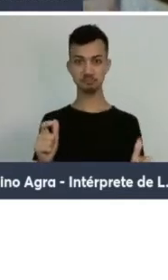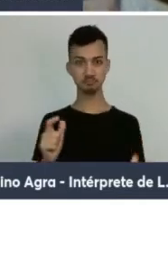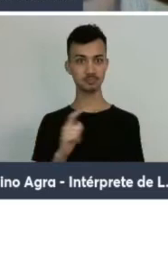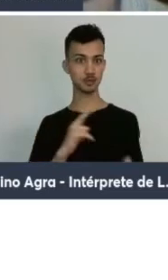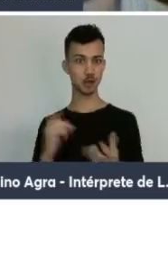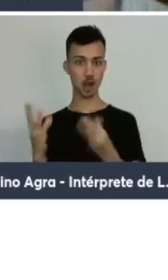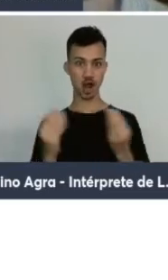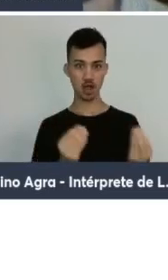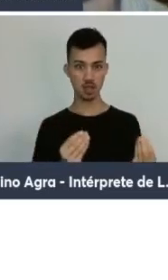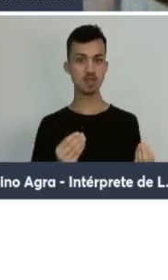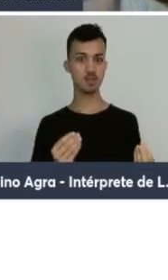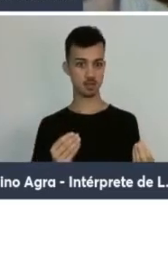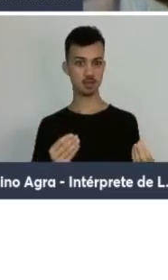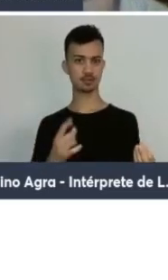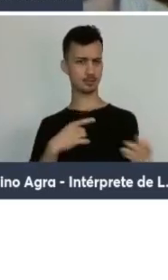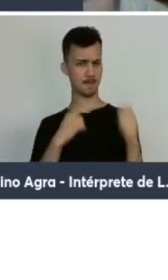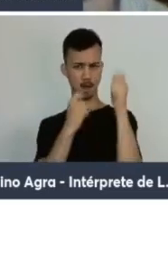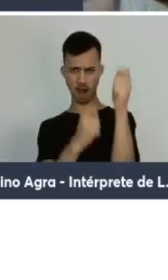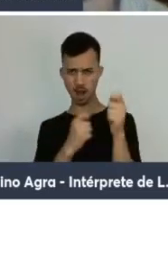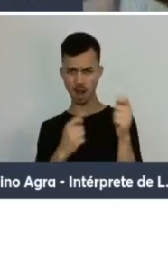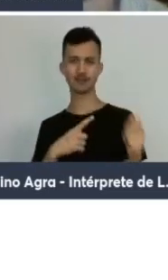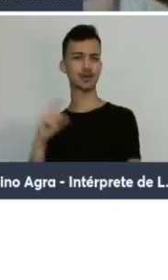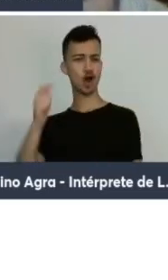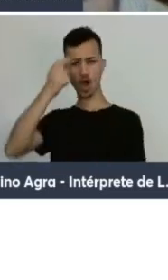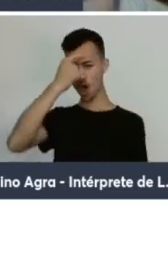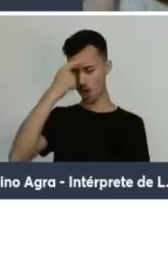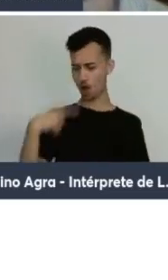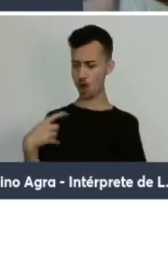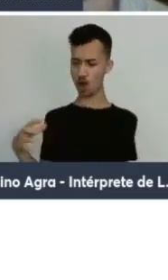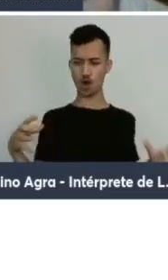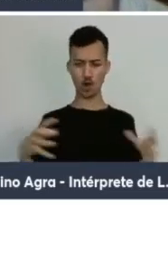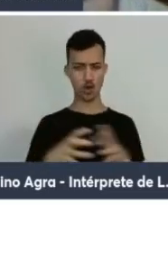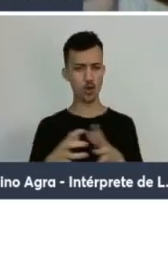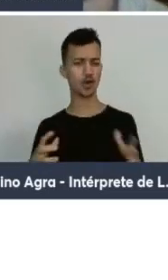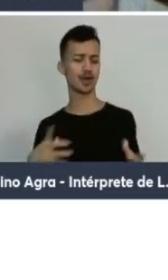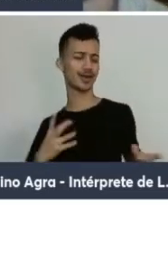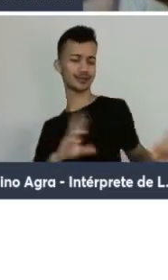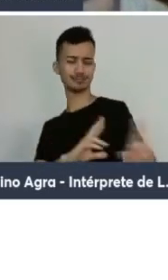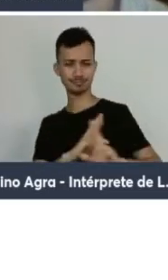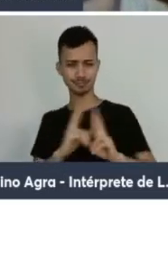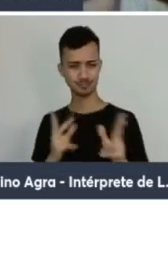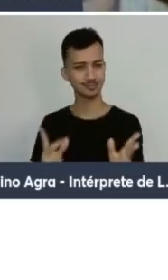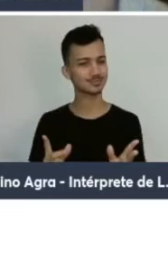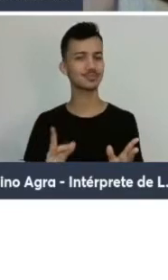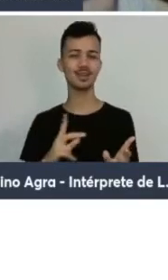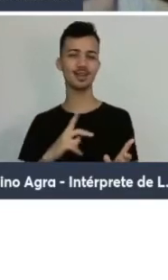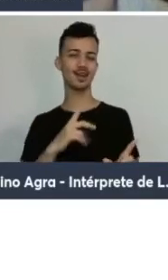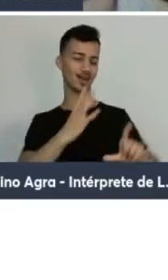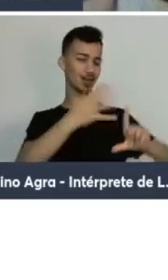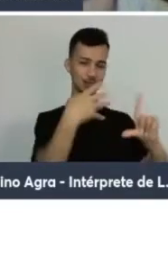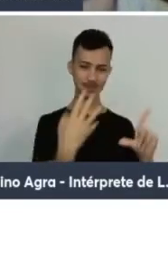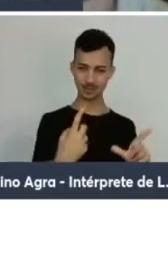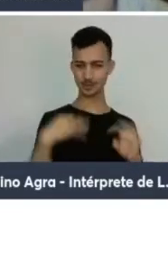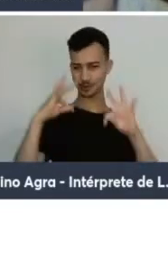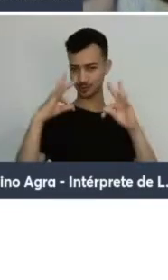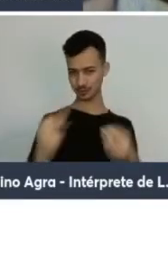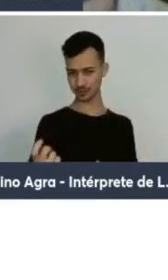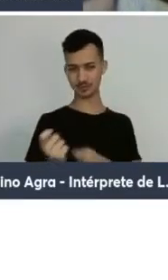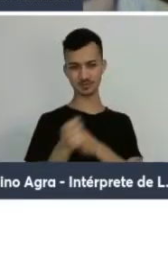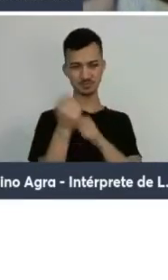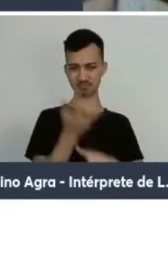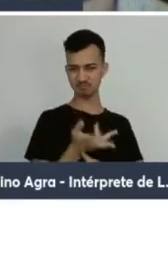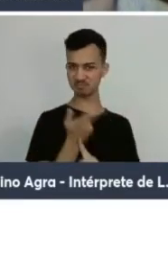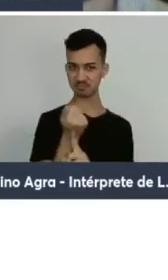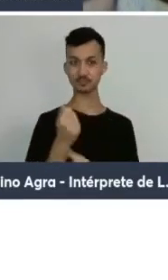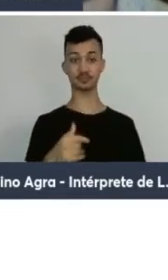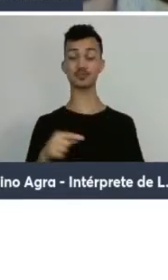que militava, tinha consciência, que era o público alternativo, os artistas, os militantes, o Bixiga,